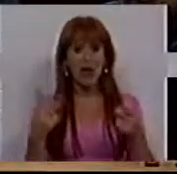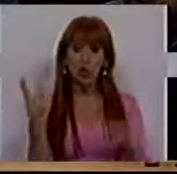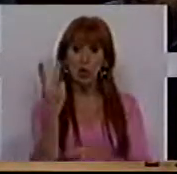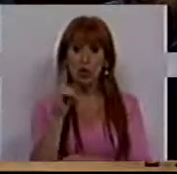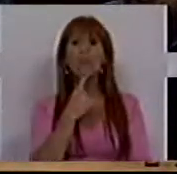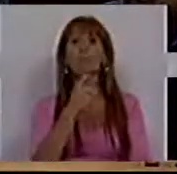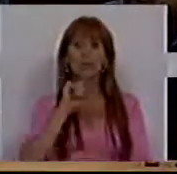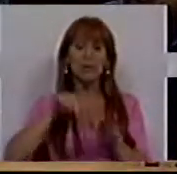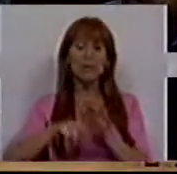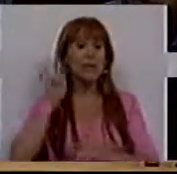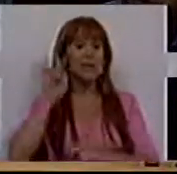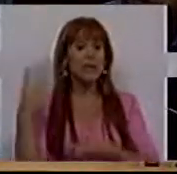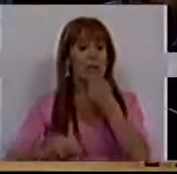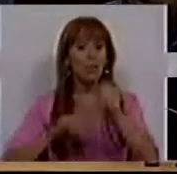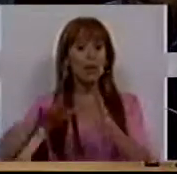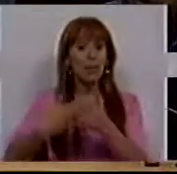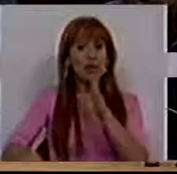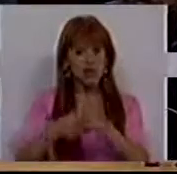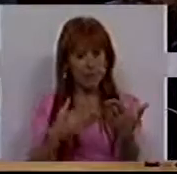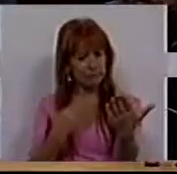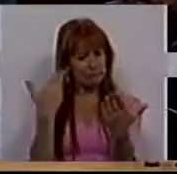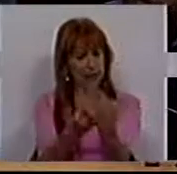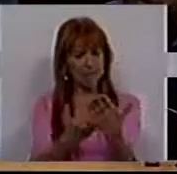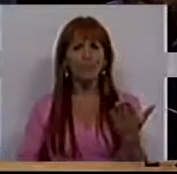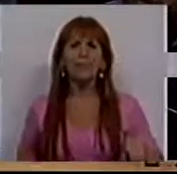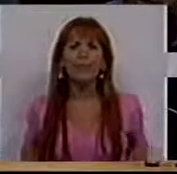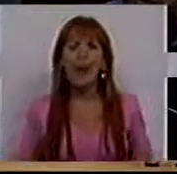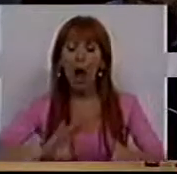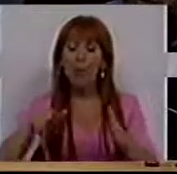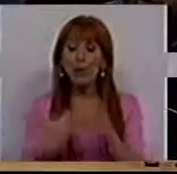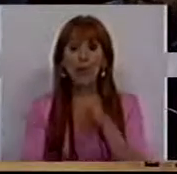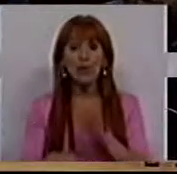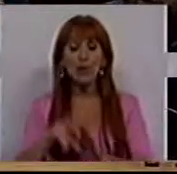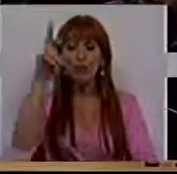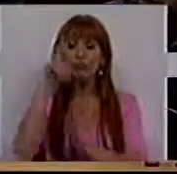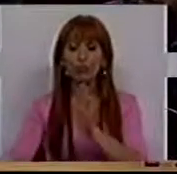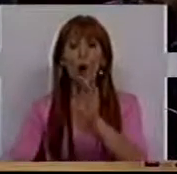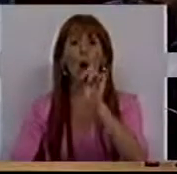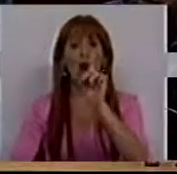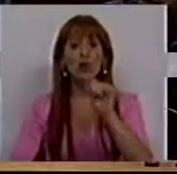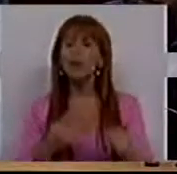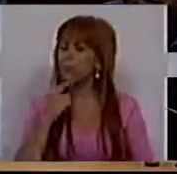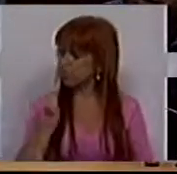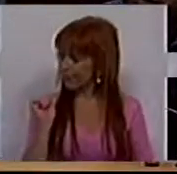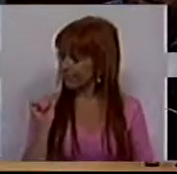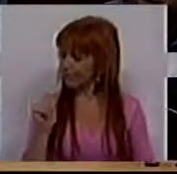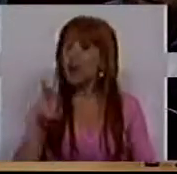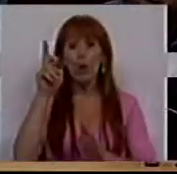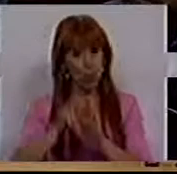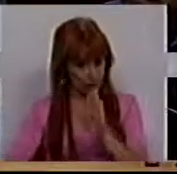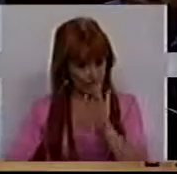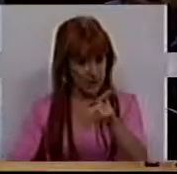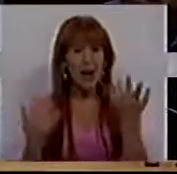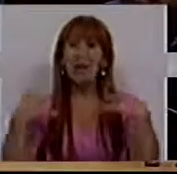duas questões de fundo quando analisamos a proposta de lei que temos à nossa frente. Esta proposta de lei regulamenta, e muito bem,